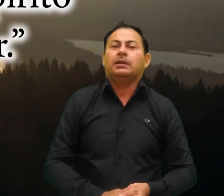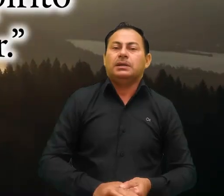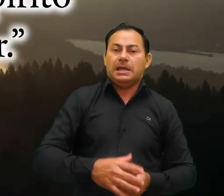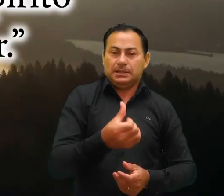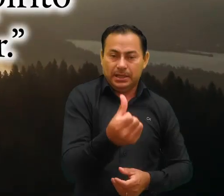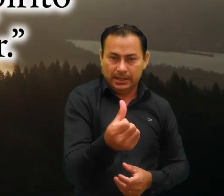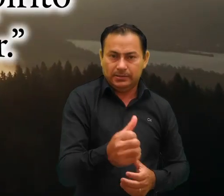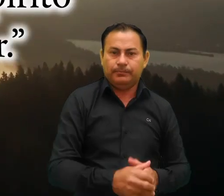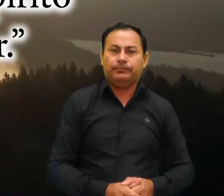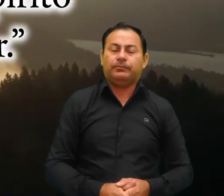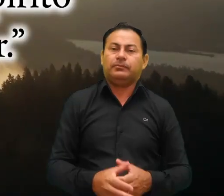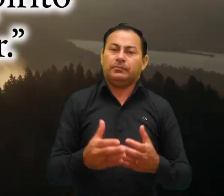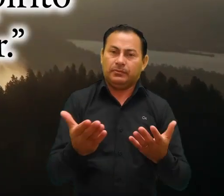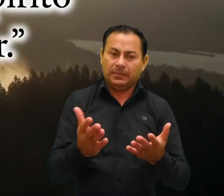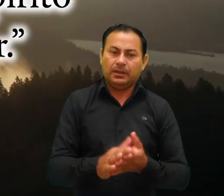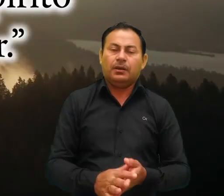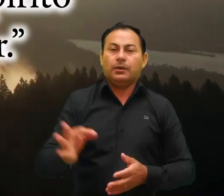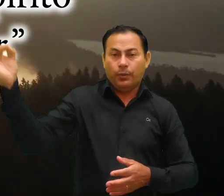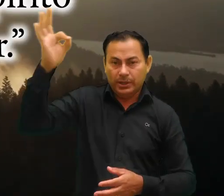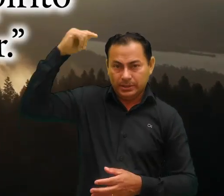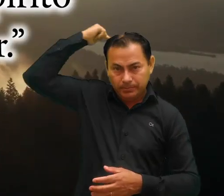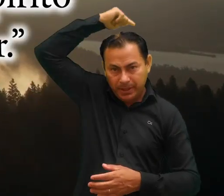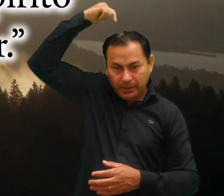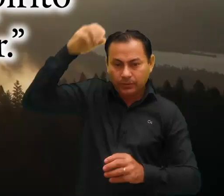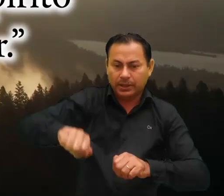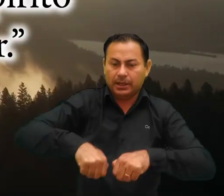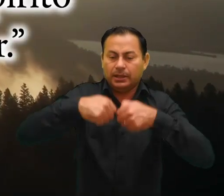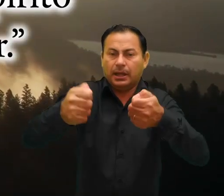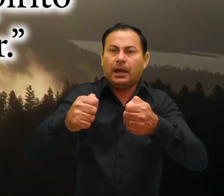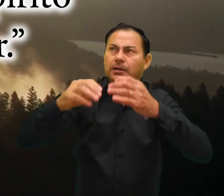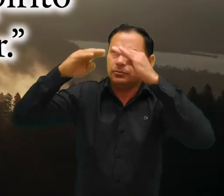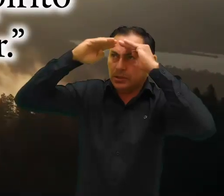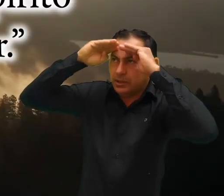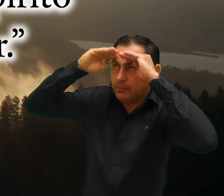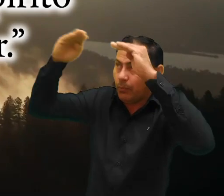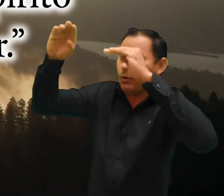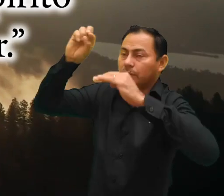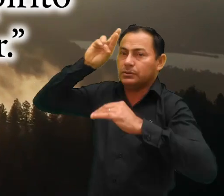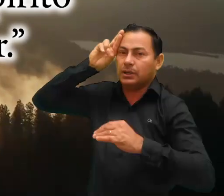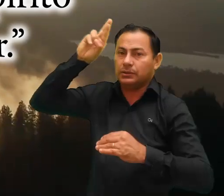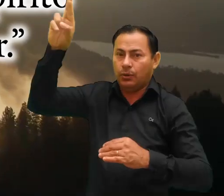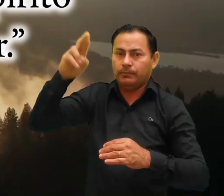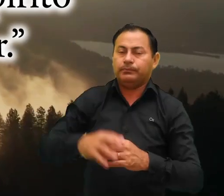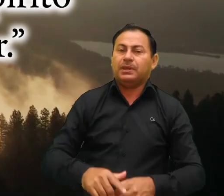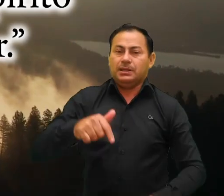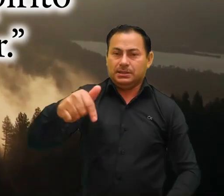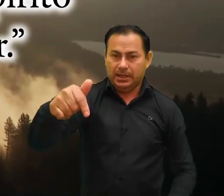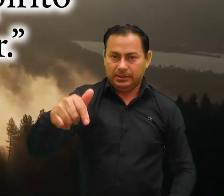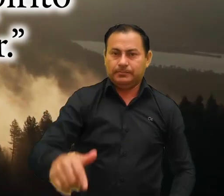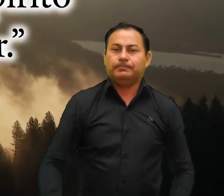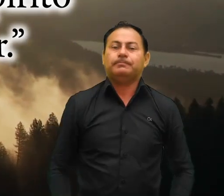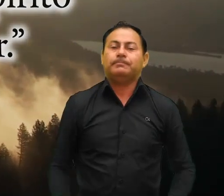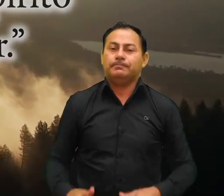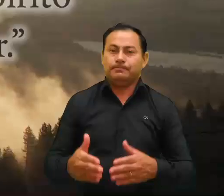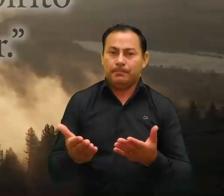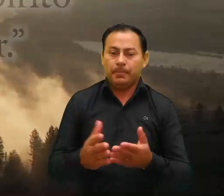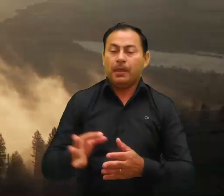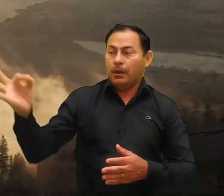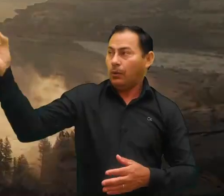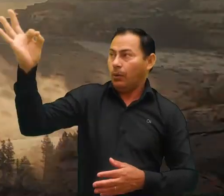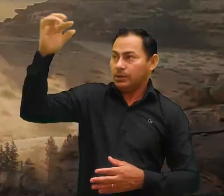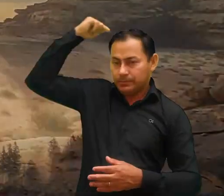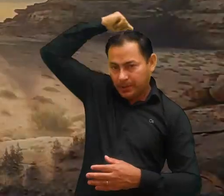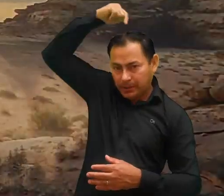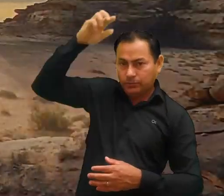conhecimento. 6. E o Espírito que dá temor do Senhor. 7.